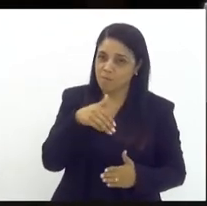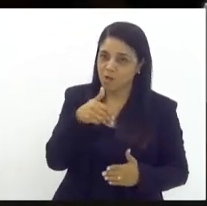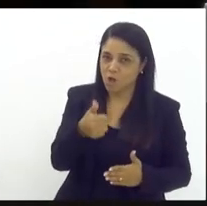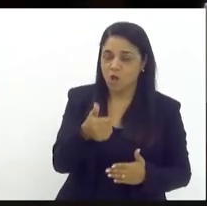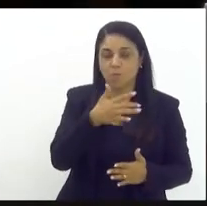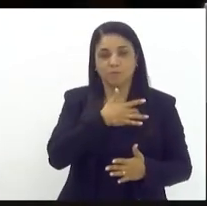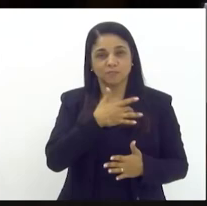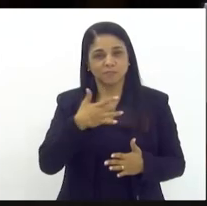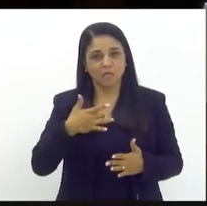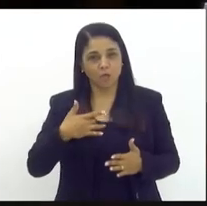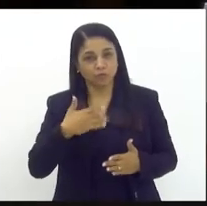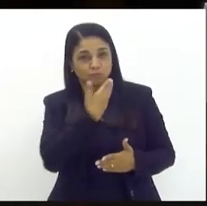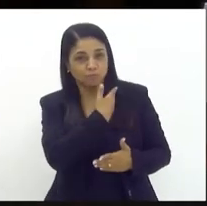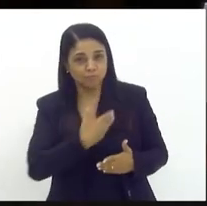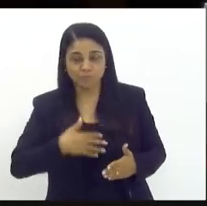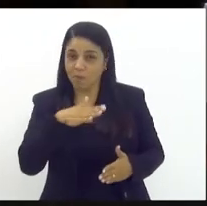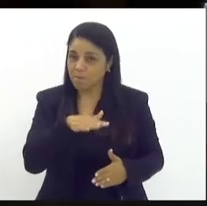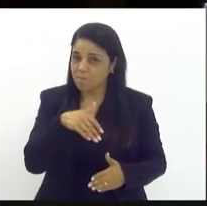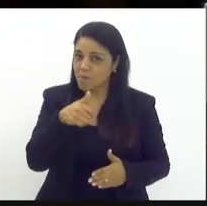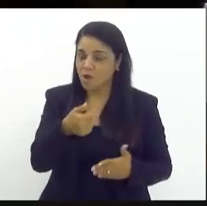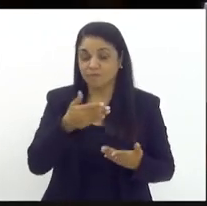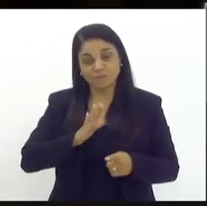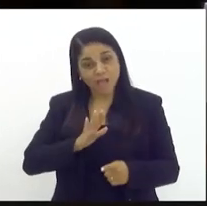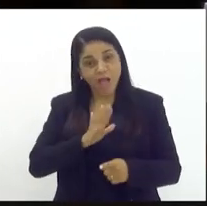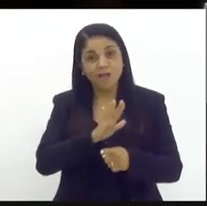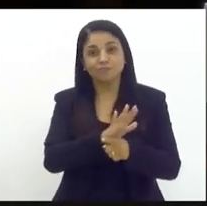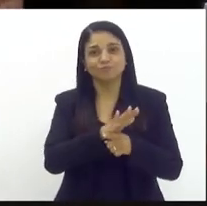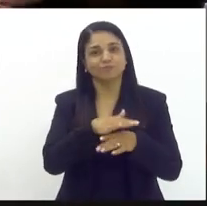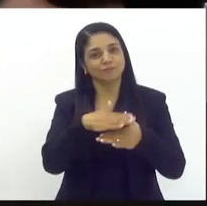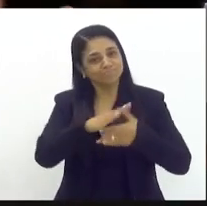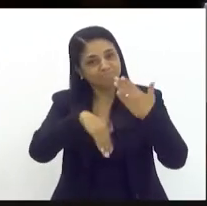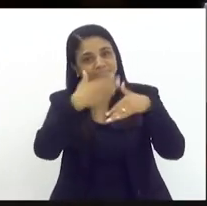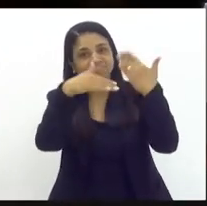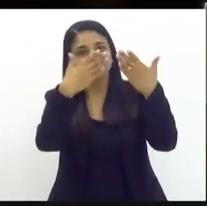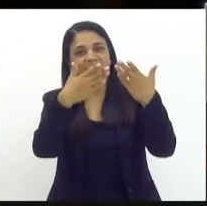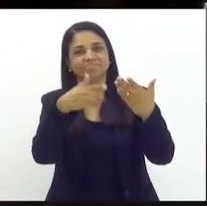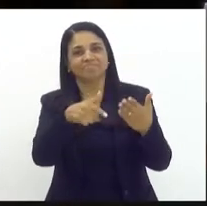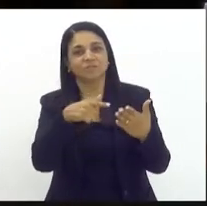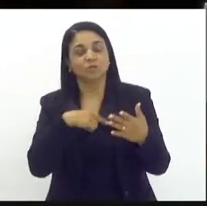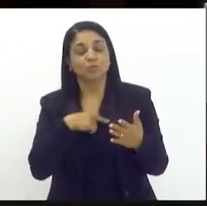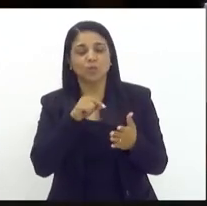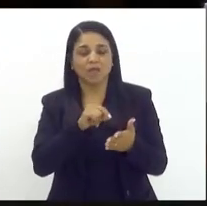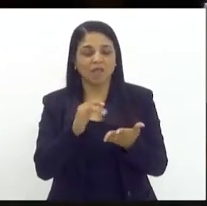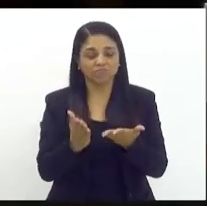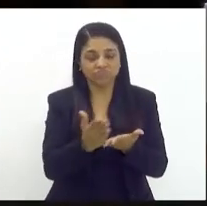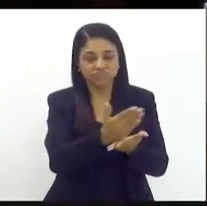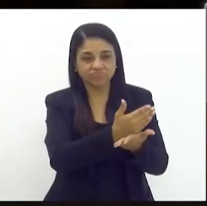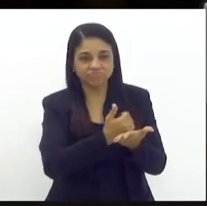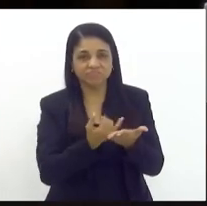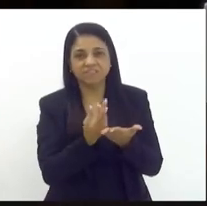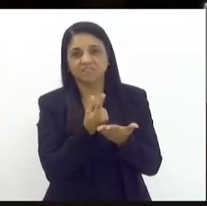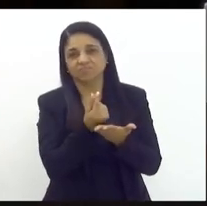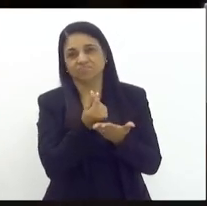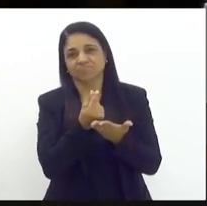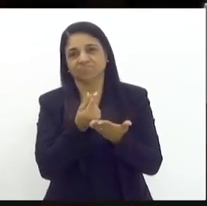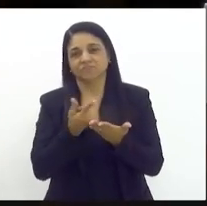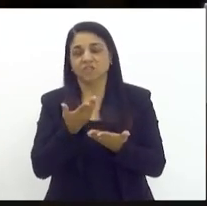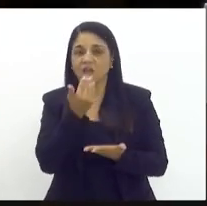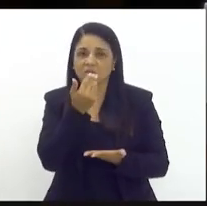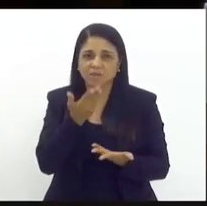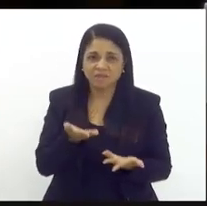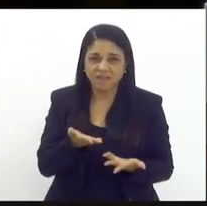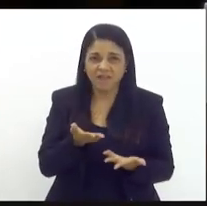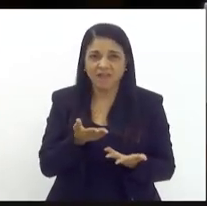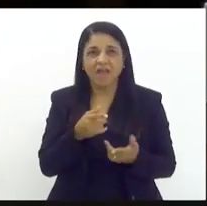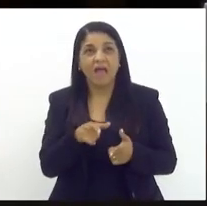dinheiro na saúde na educação você ajuda muito mais os pobres do que você isentar produtos alimentares aí como fica ruim Ah